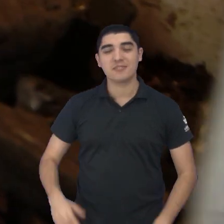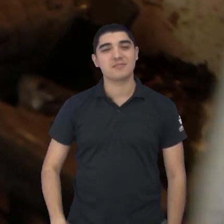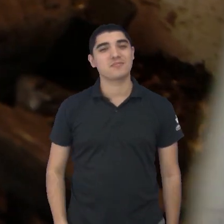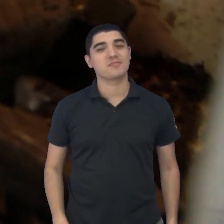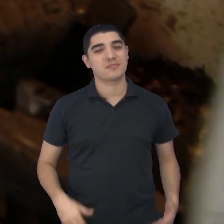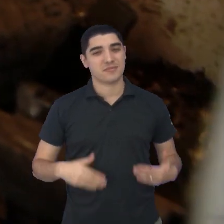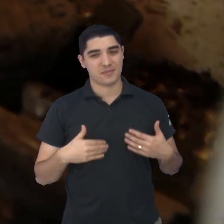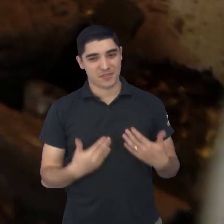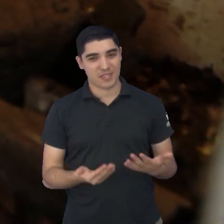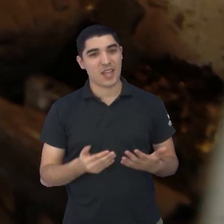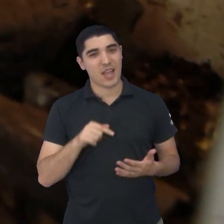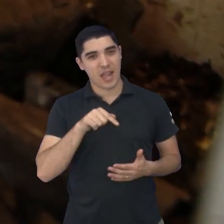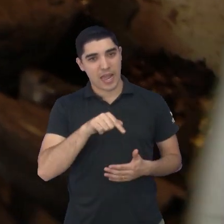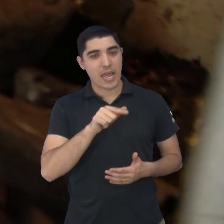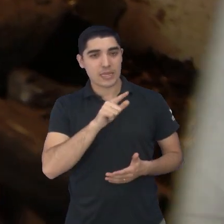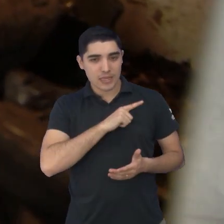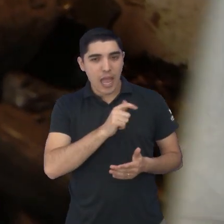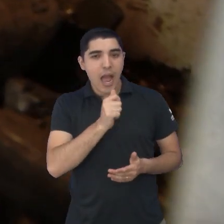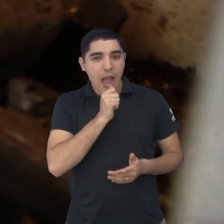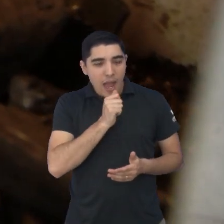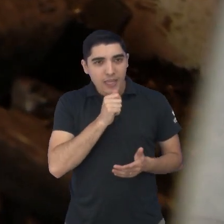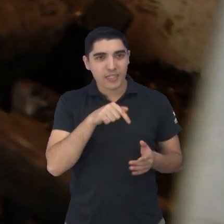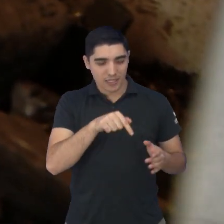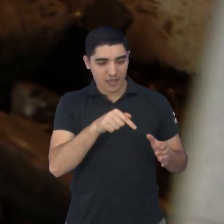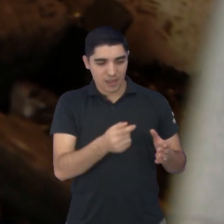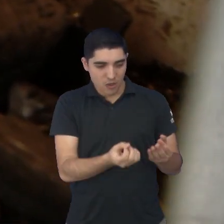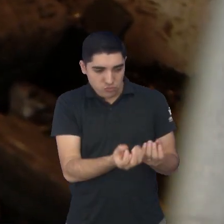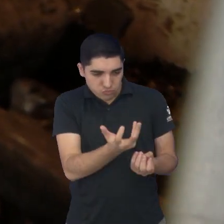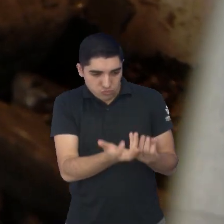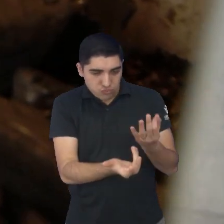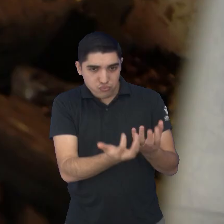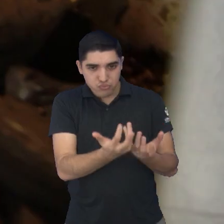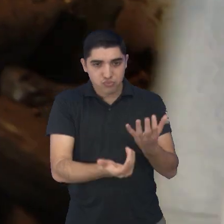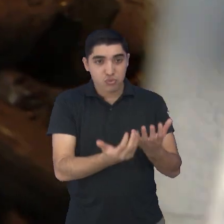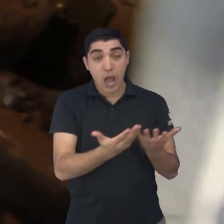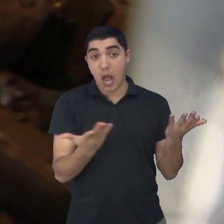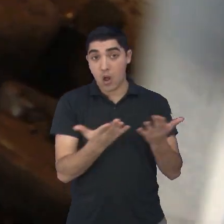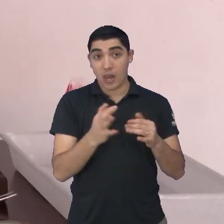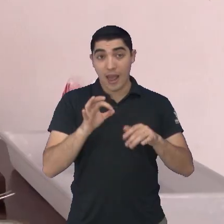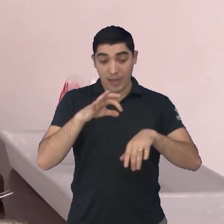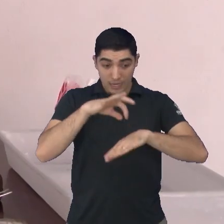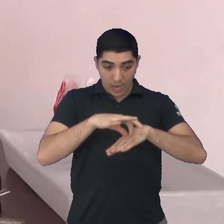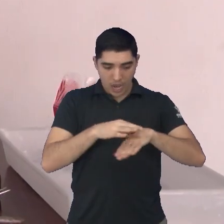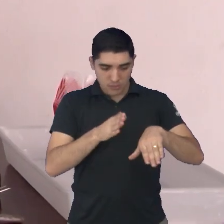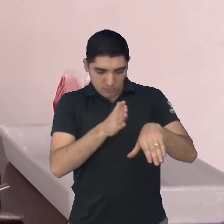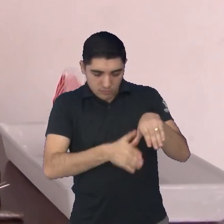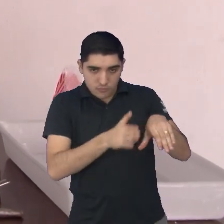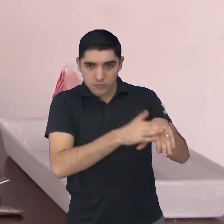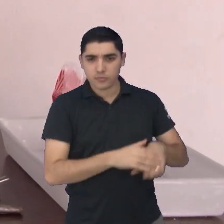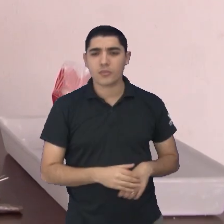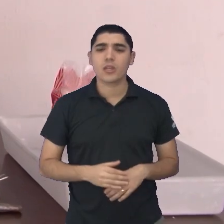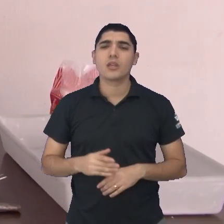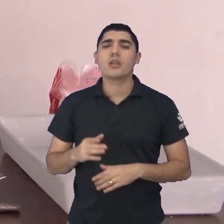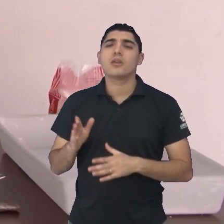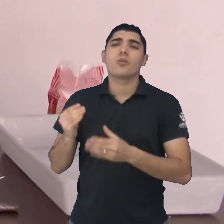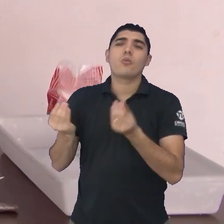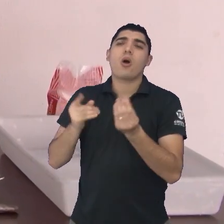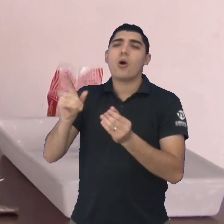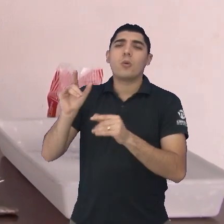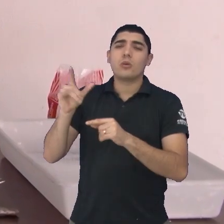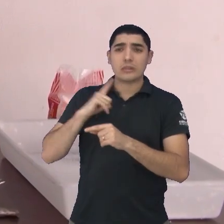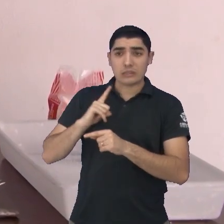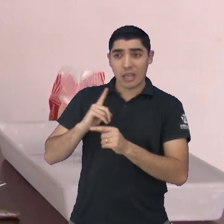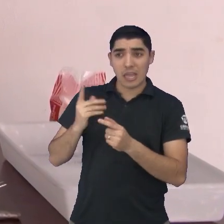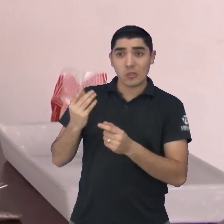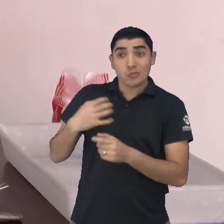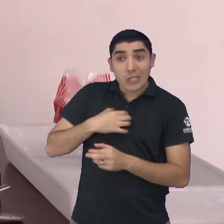a churrasqueira tá acendendo pra ficar no braseiro, a gente vai abrir a carne. Cortar os bifes. Qual que é o segredo da carne? Tem um segredo?